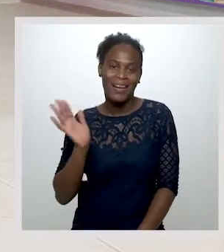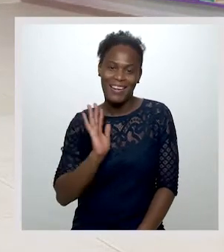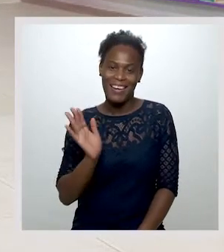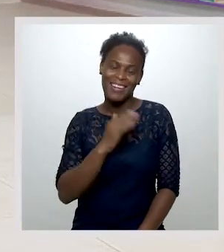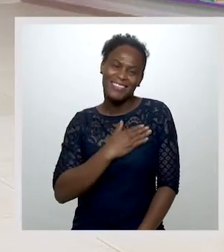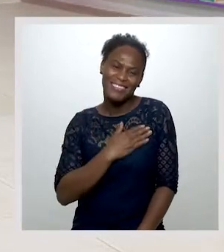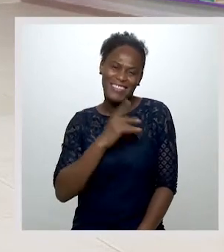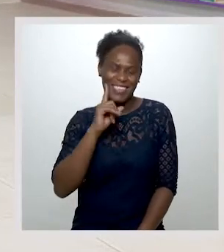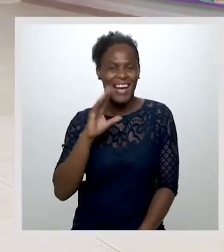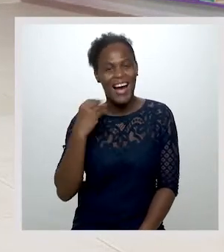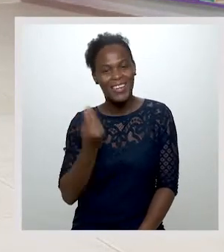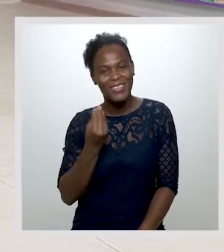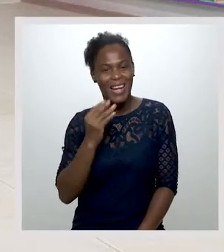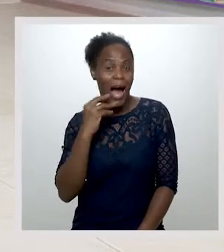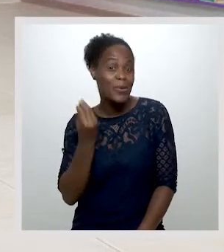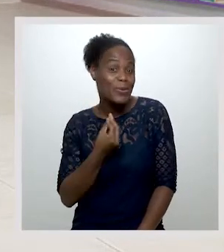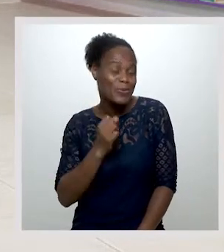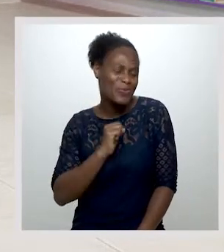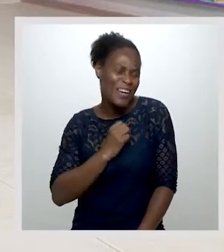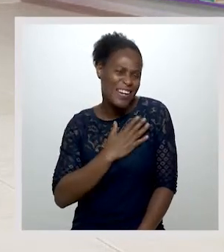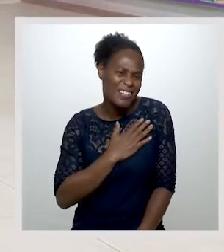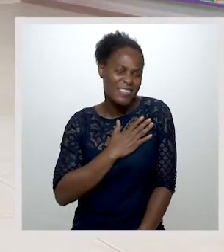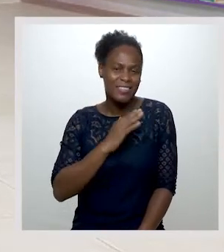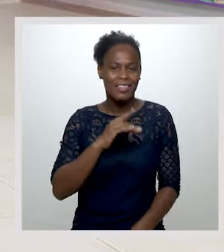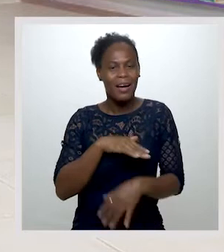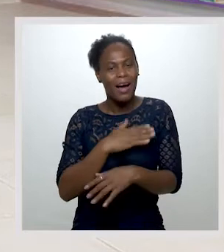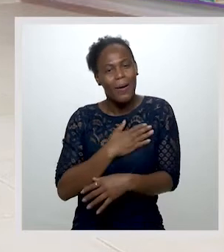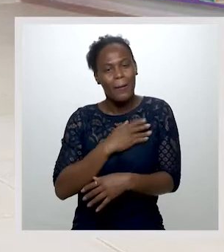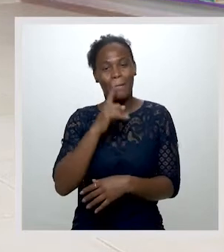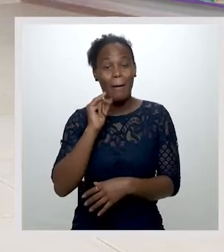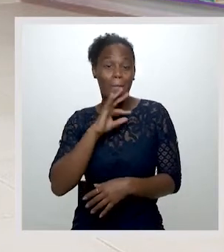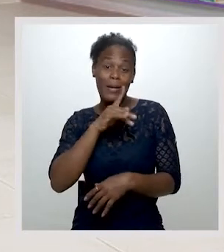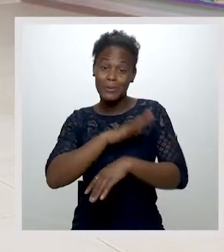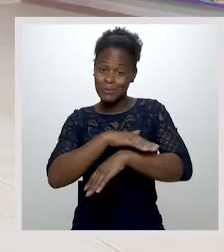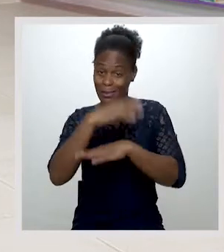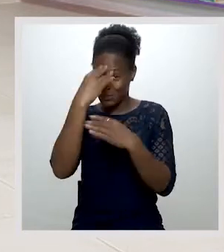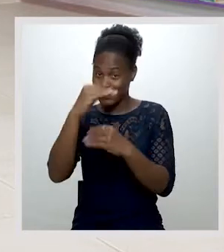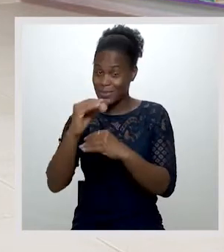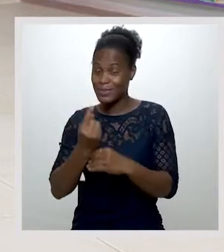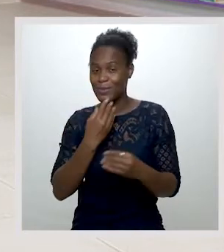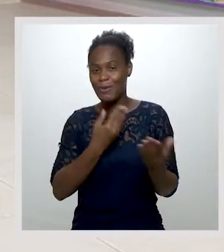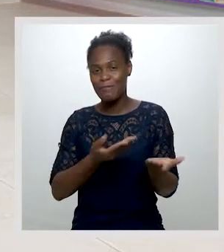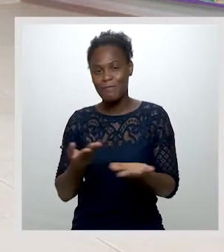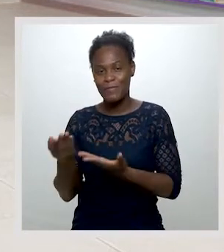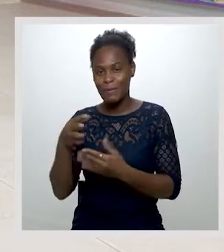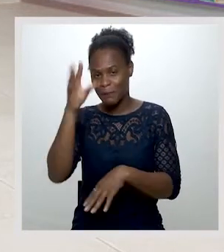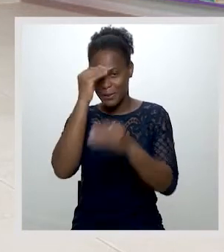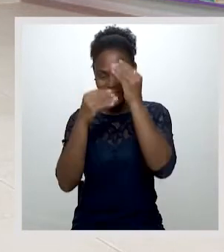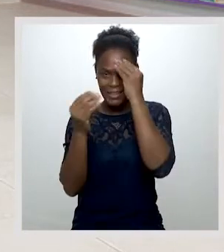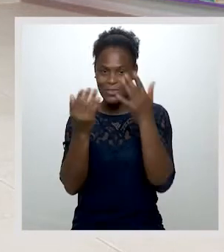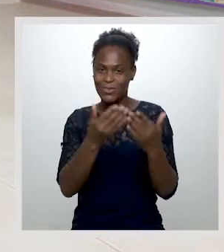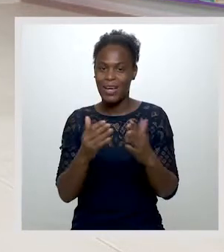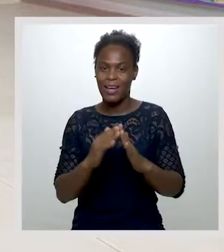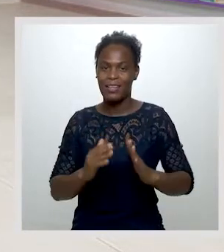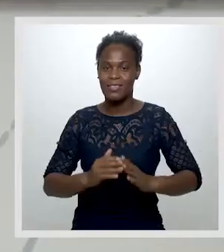queridas alunas e queridos alunos, caros pais encarregados de educação. Sejam bem-vindos ao Aprender e Estudar